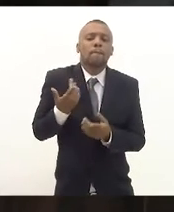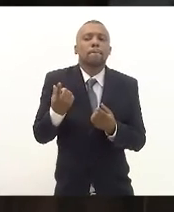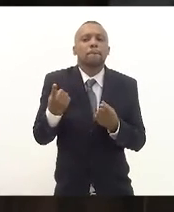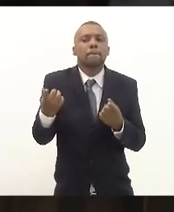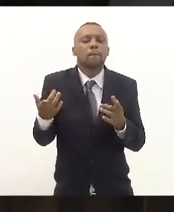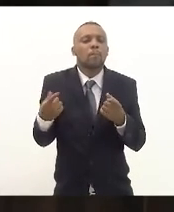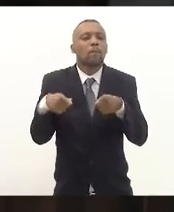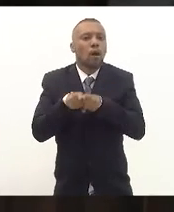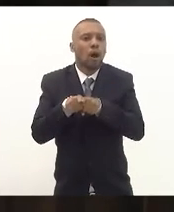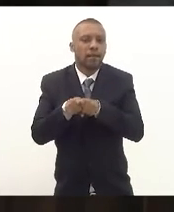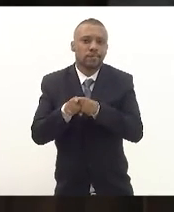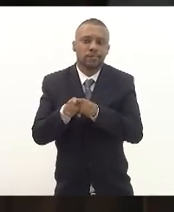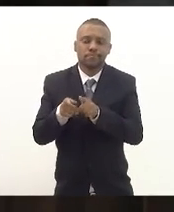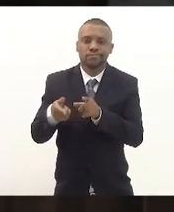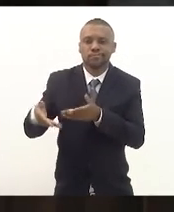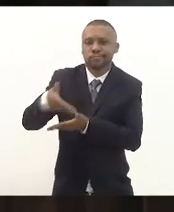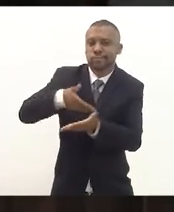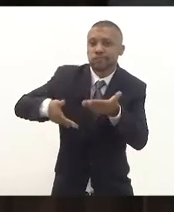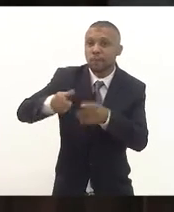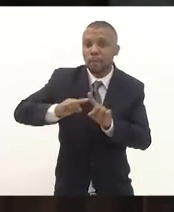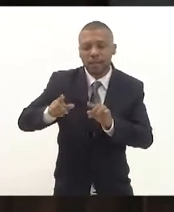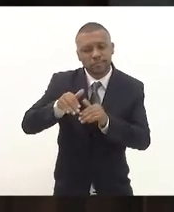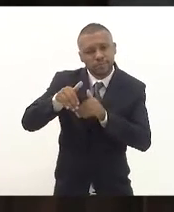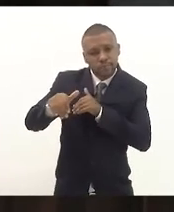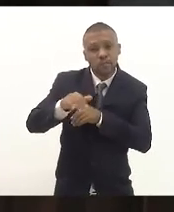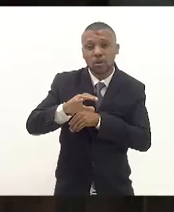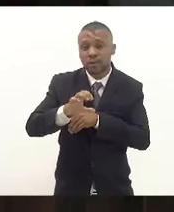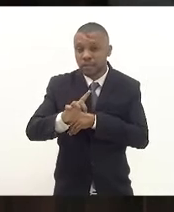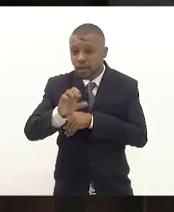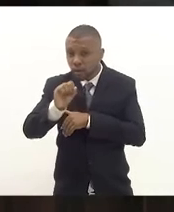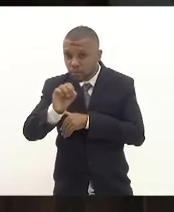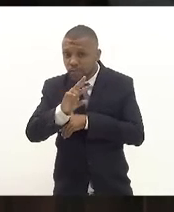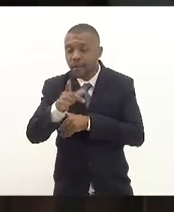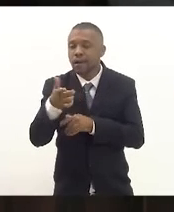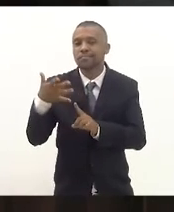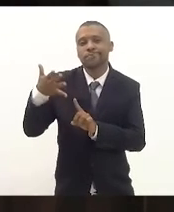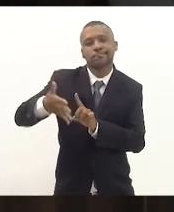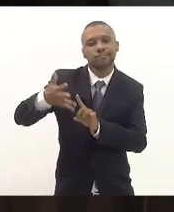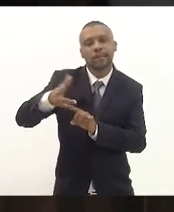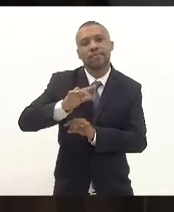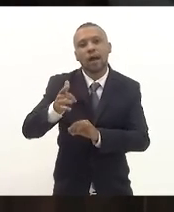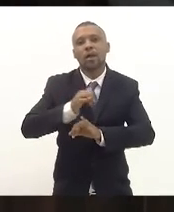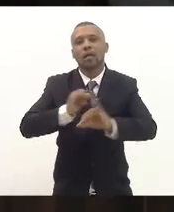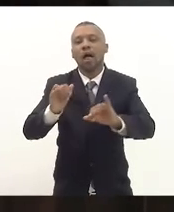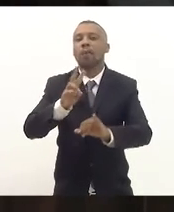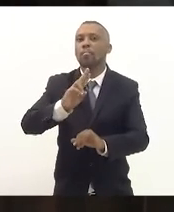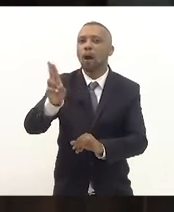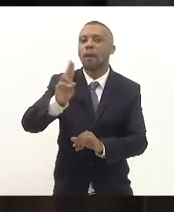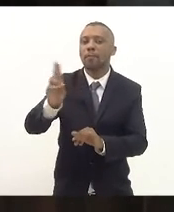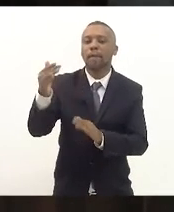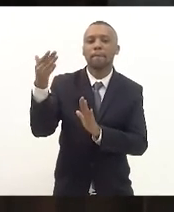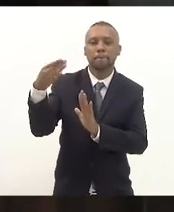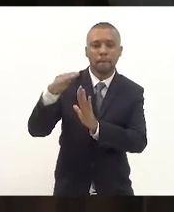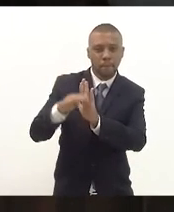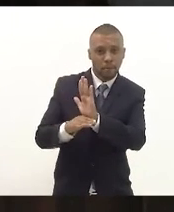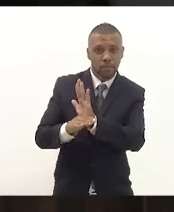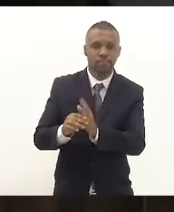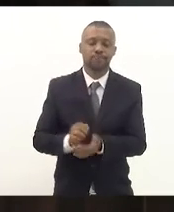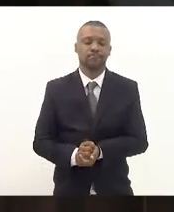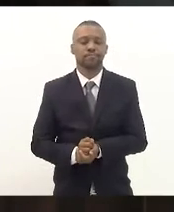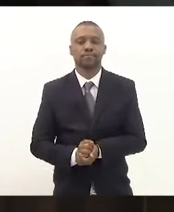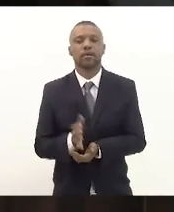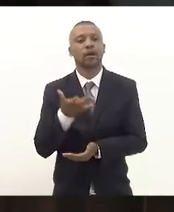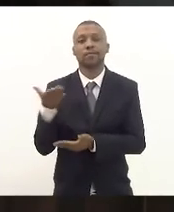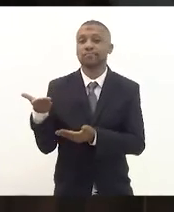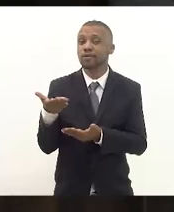próximo um do outro aqui mas daqui a pouco o Celso vai falar e vai registrar nome por nome Quero convidar para